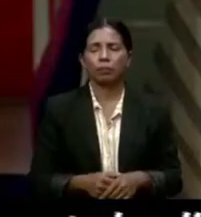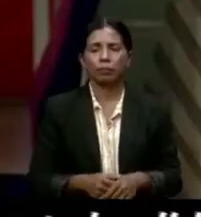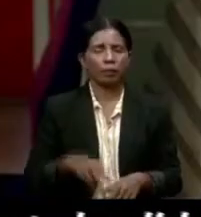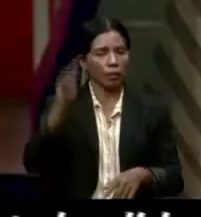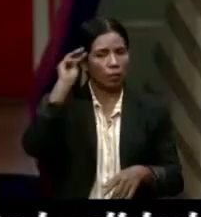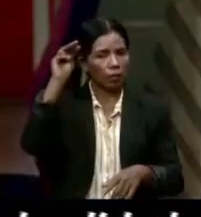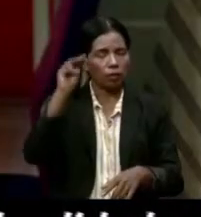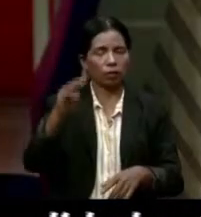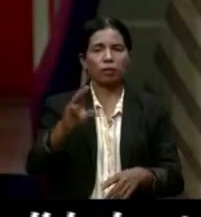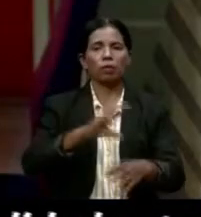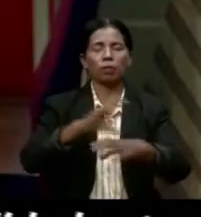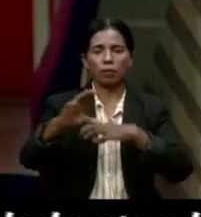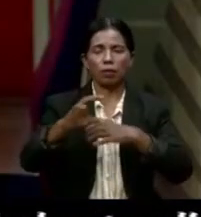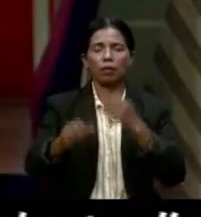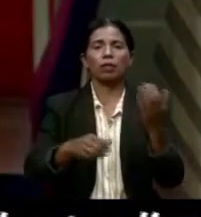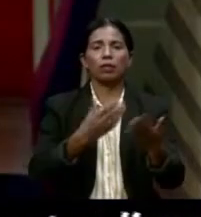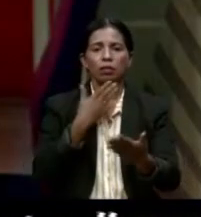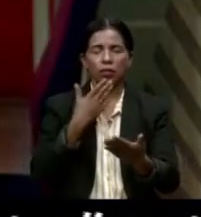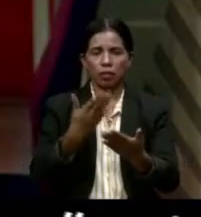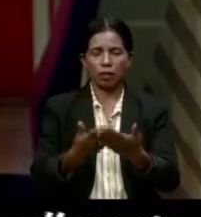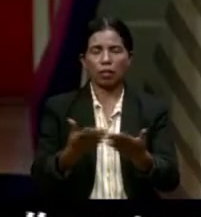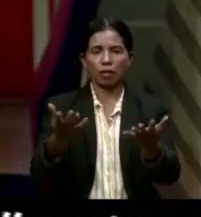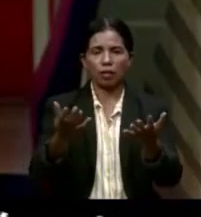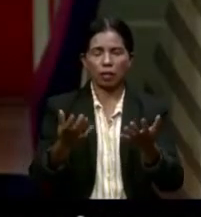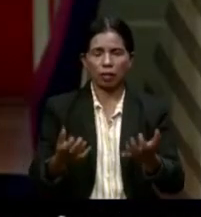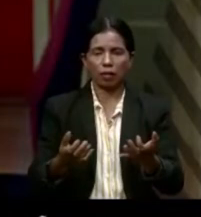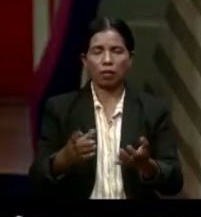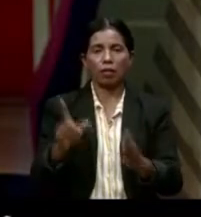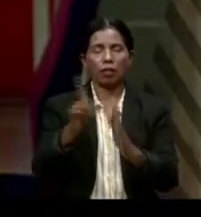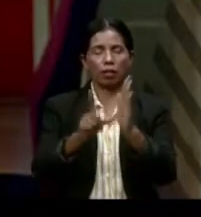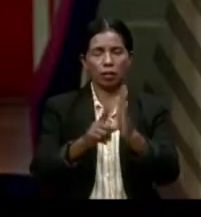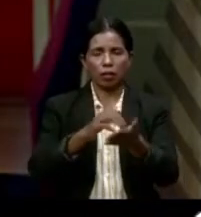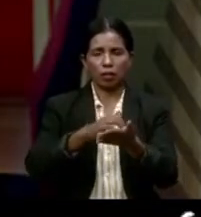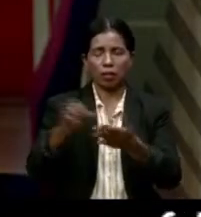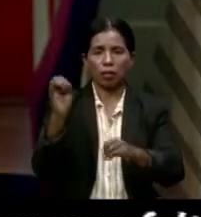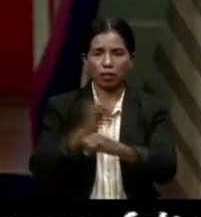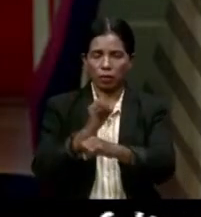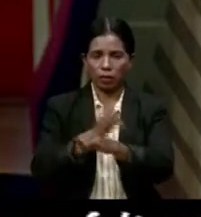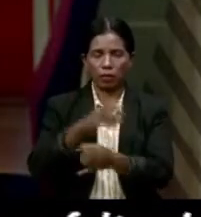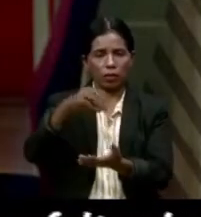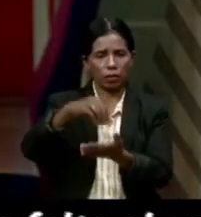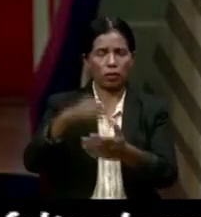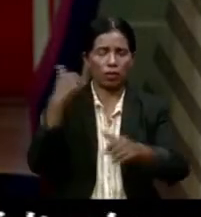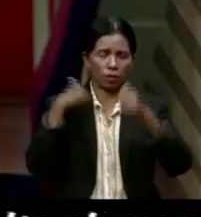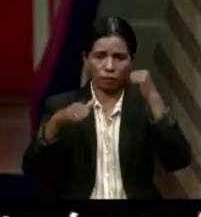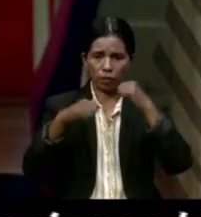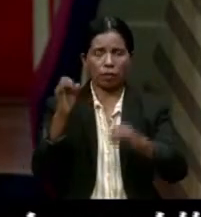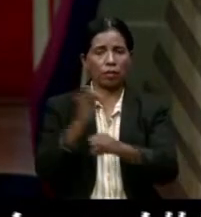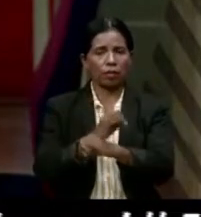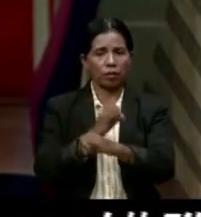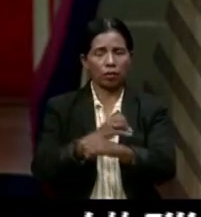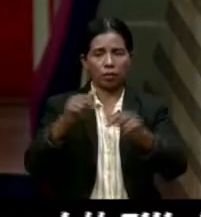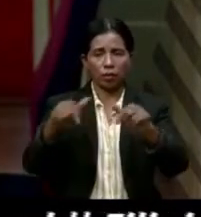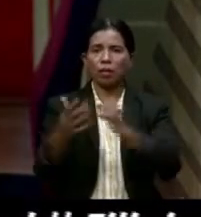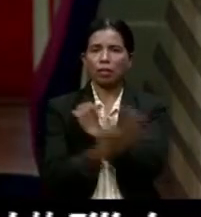Ministro do Comércio e Indústria examina Decreto-Lei Base Indústria no Decreto-Lei Licenciamento Industrial a garante atividade industrial e